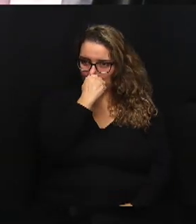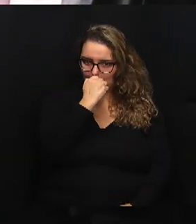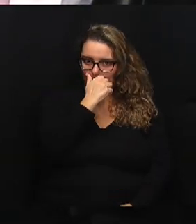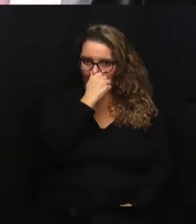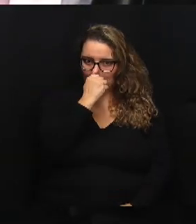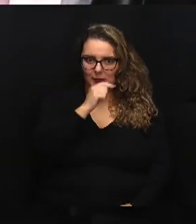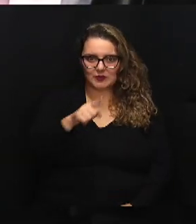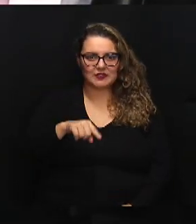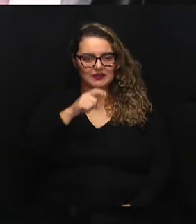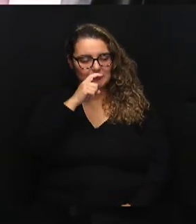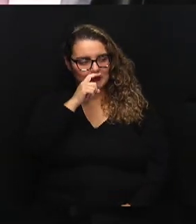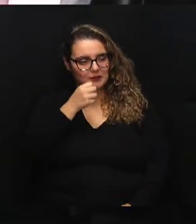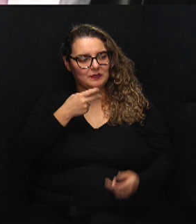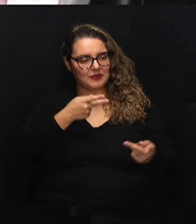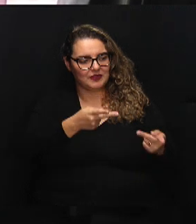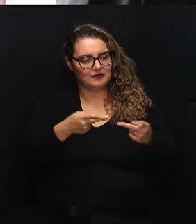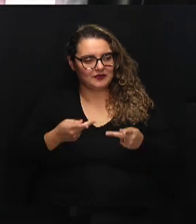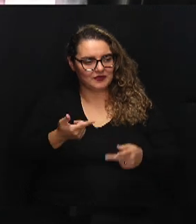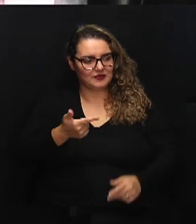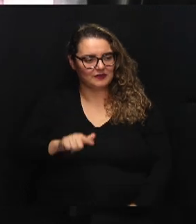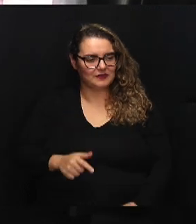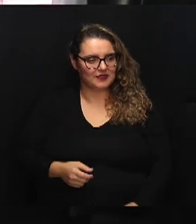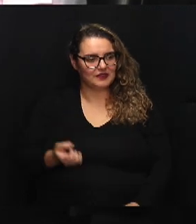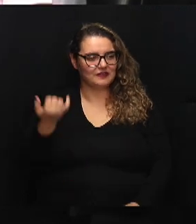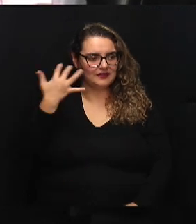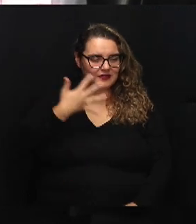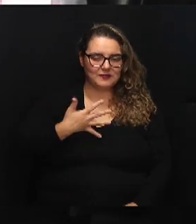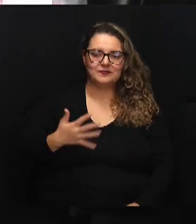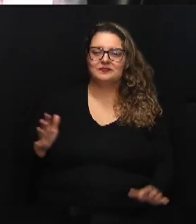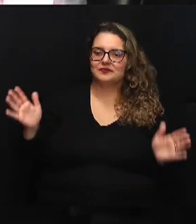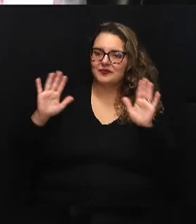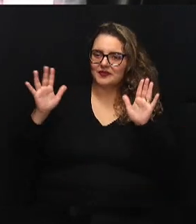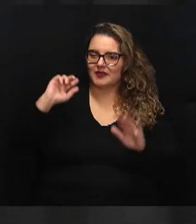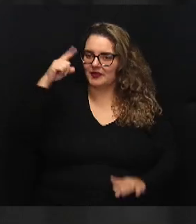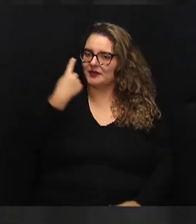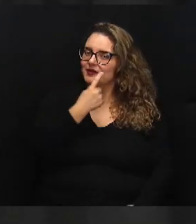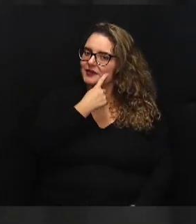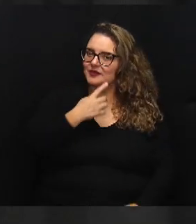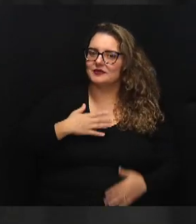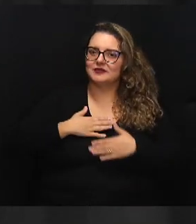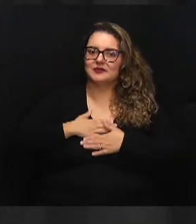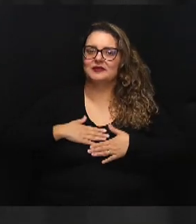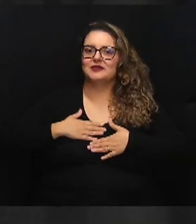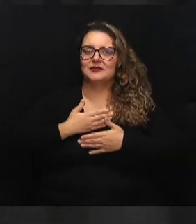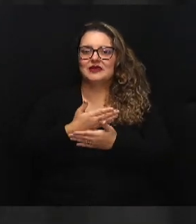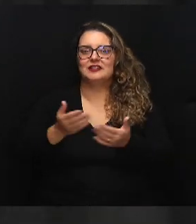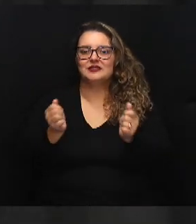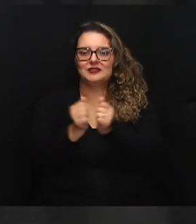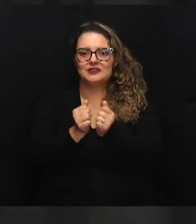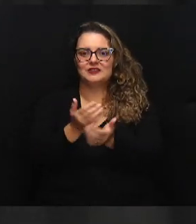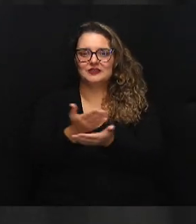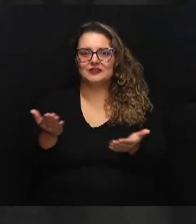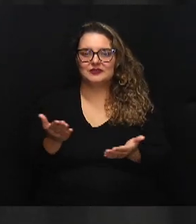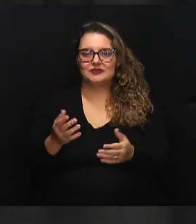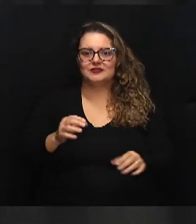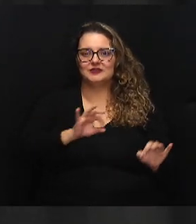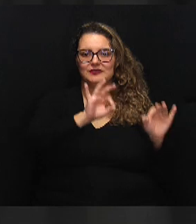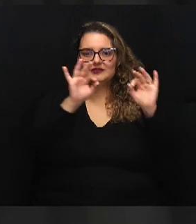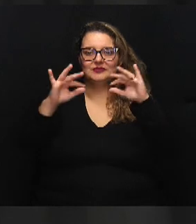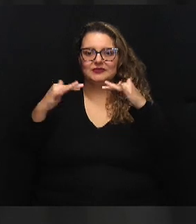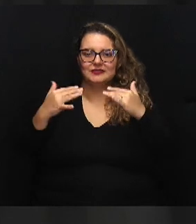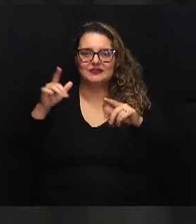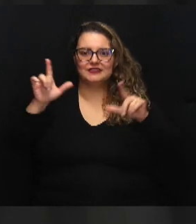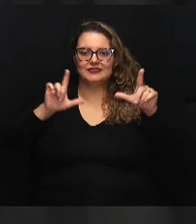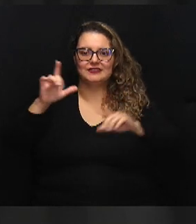e já faz a sua audiodescrição também. Olá, Mirna, prazer enorme estar aqui novamente com vocês, os telespectadores da